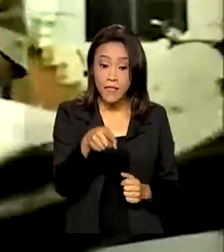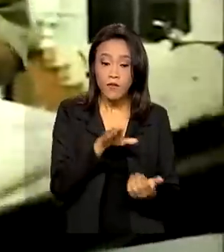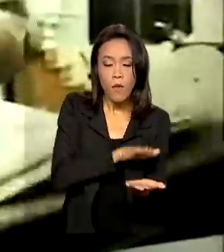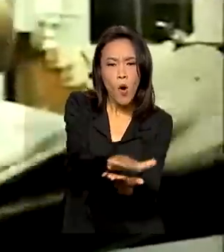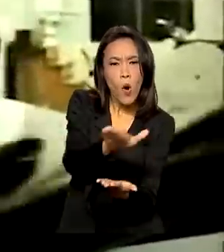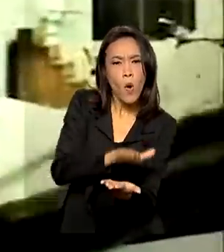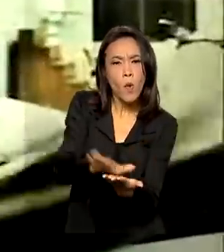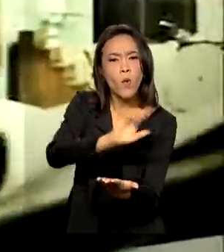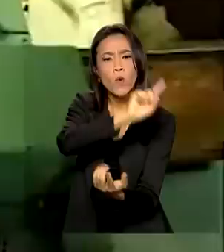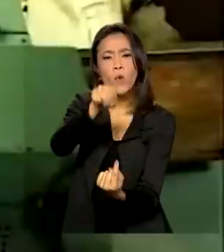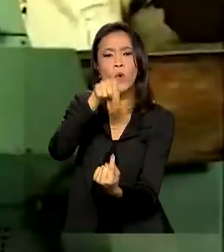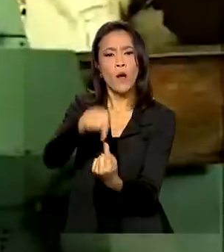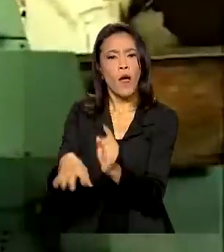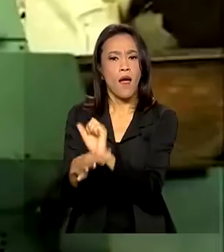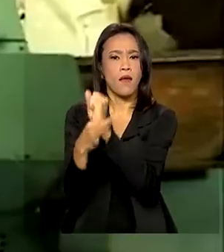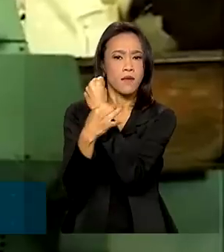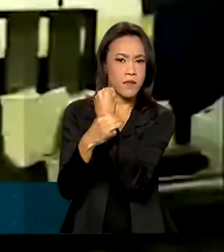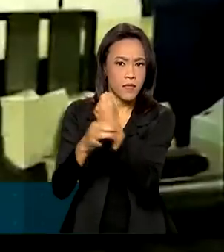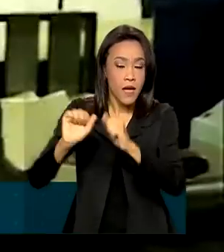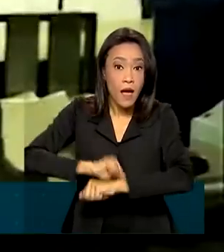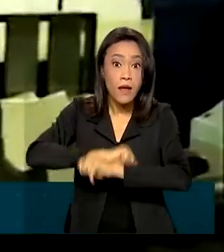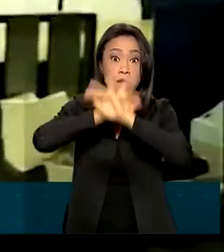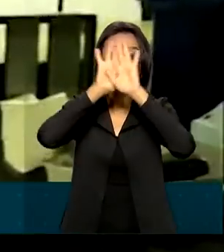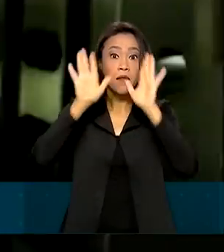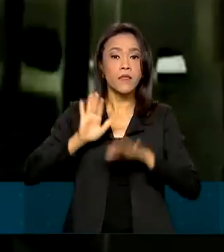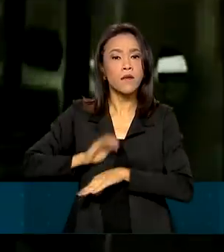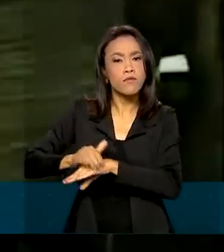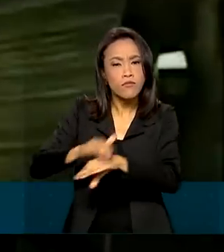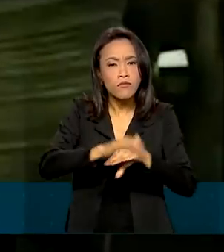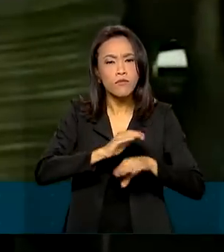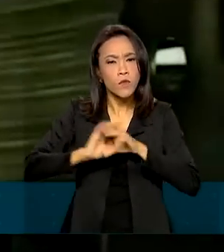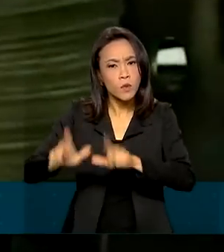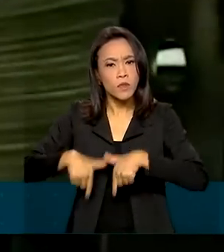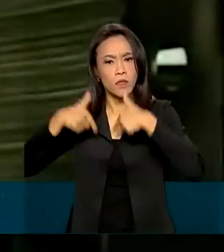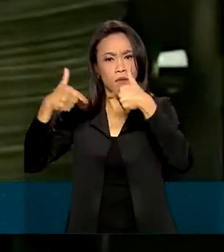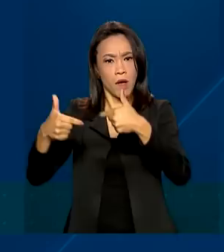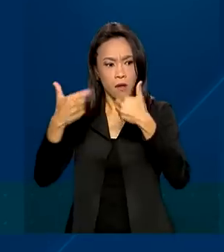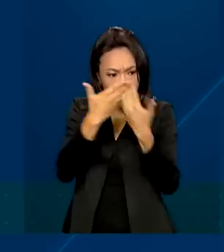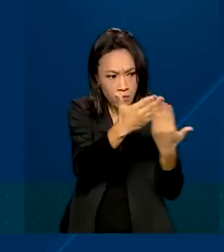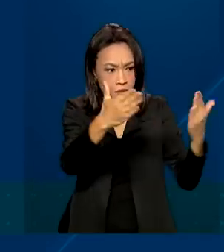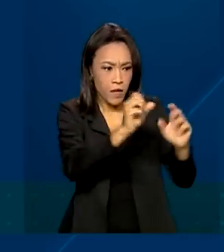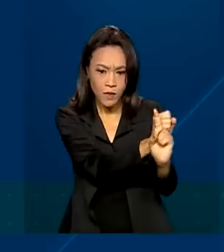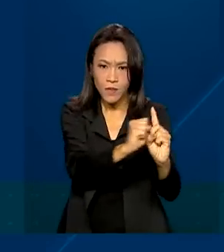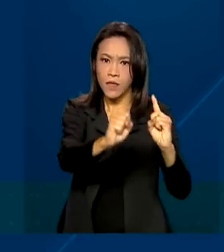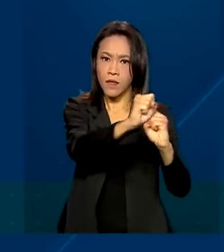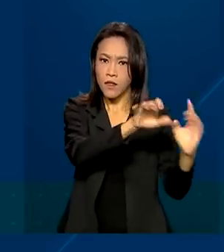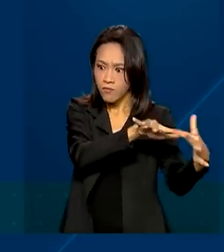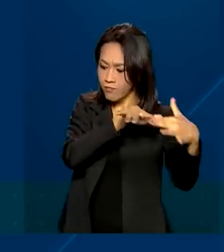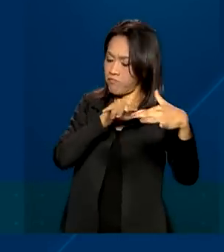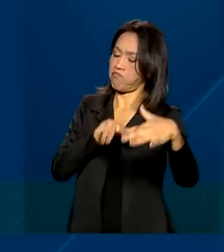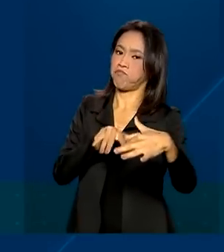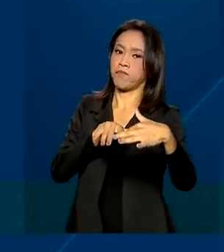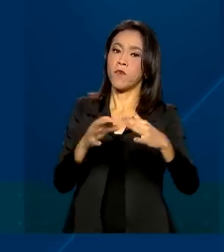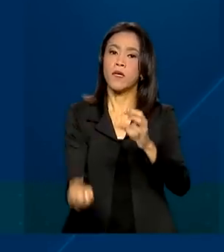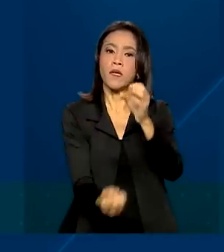feito para garantir a transparência das ações diante da sociedade. Foi criado em